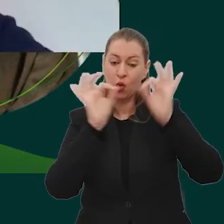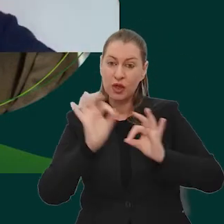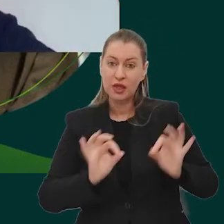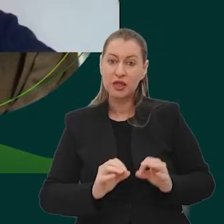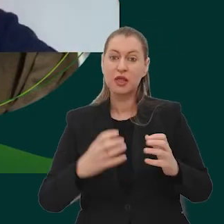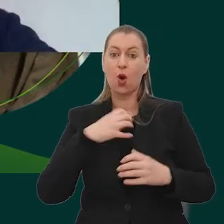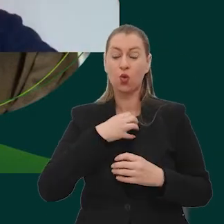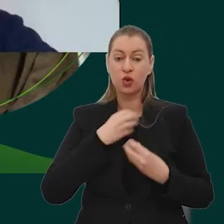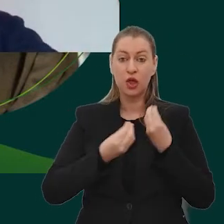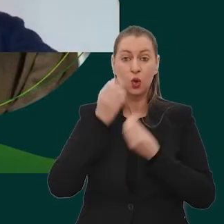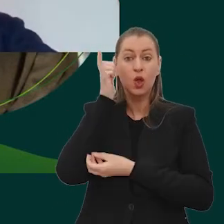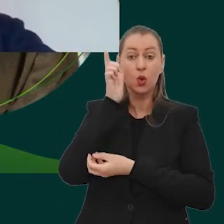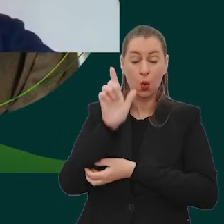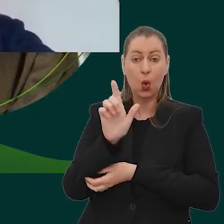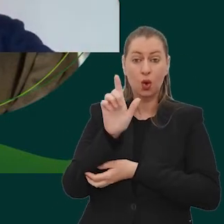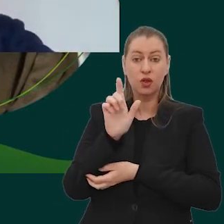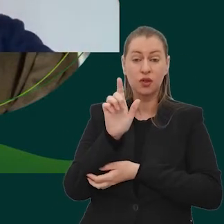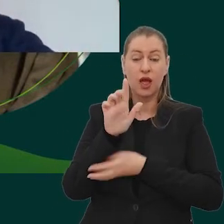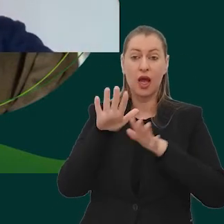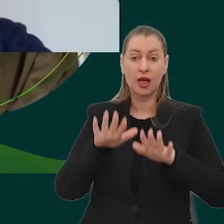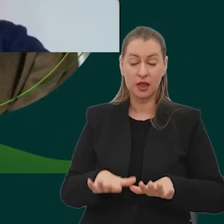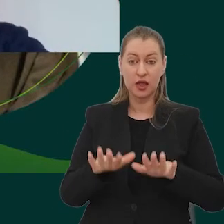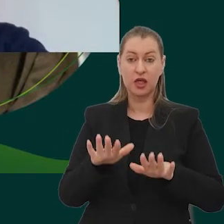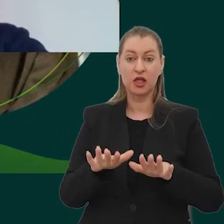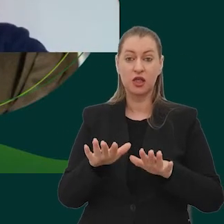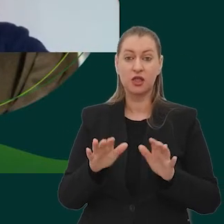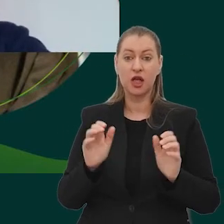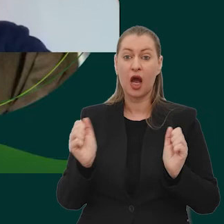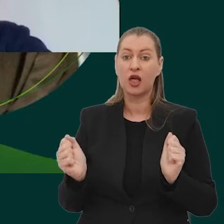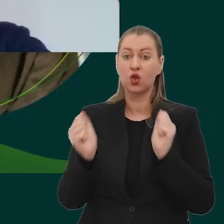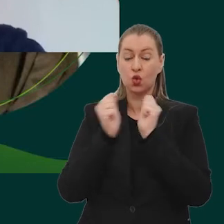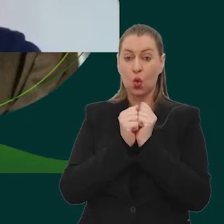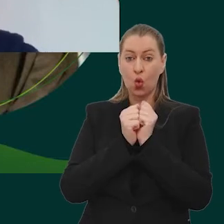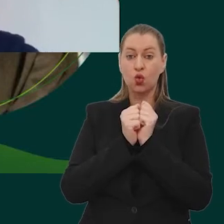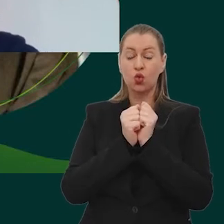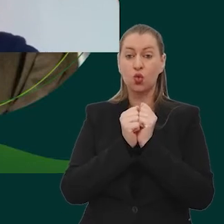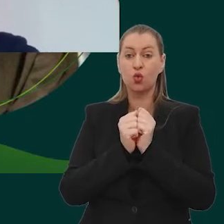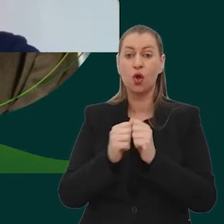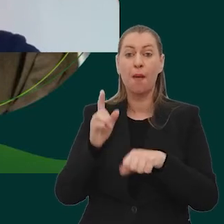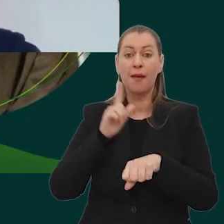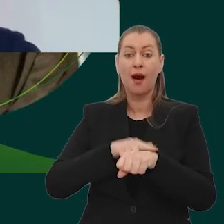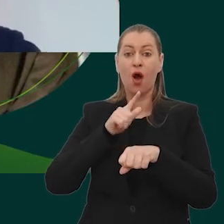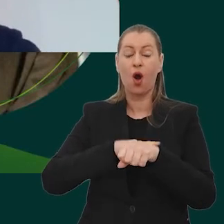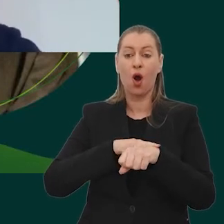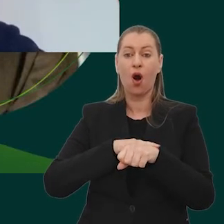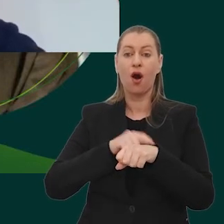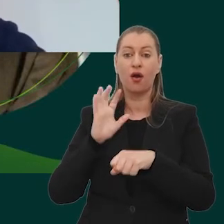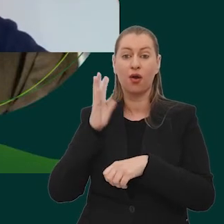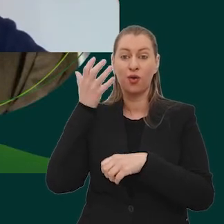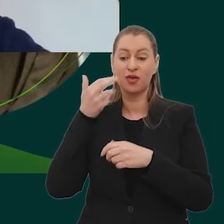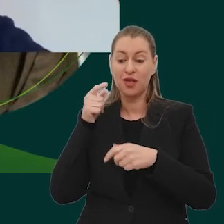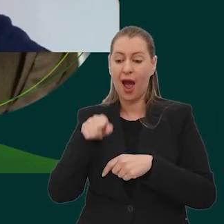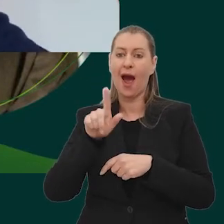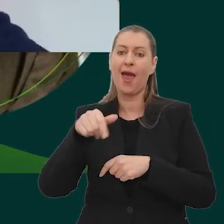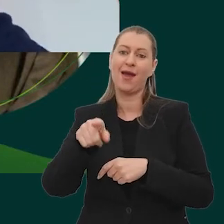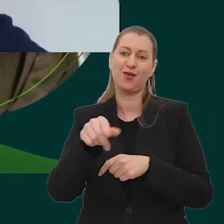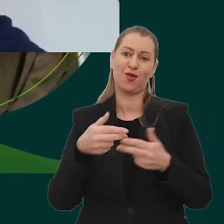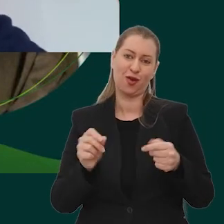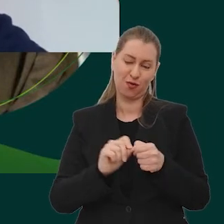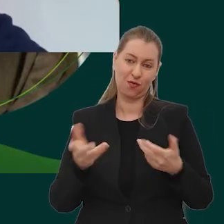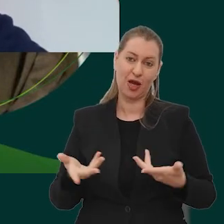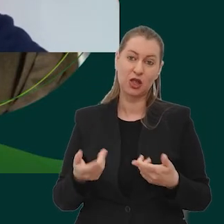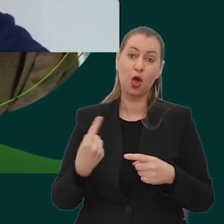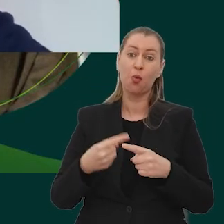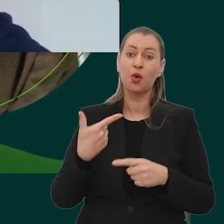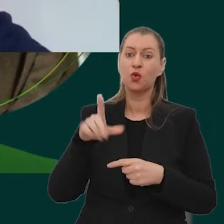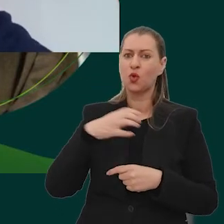que tu consegue de manter esses casamentos para quando acontecer, opa, então é esse aqui. Porque de